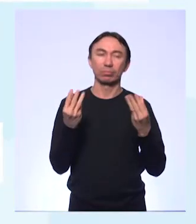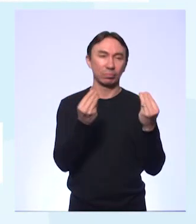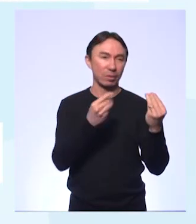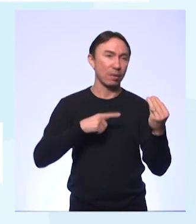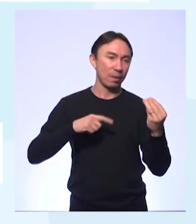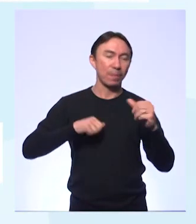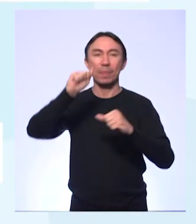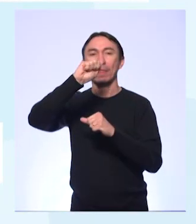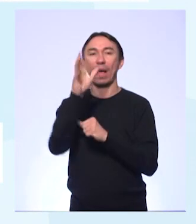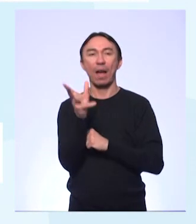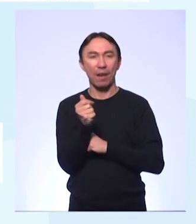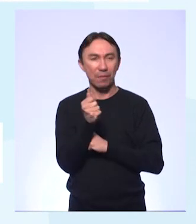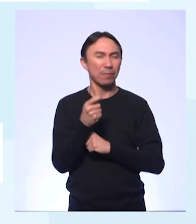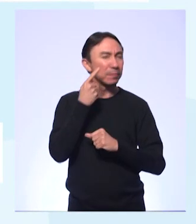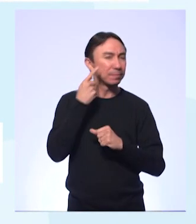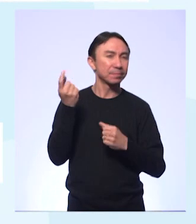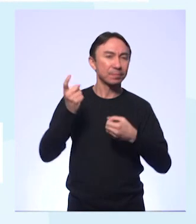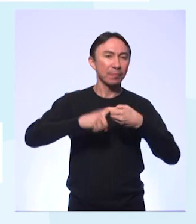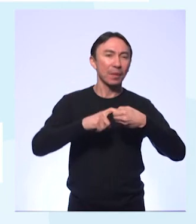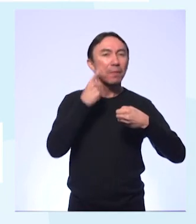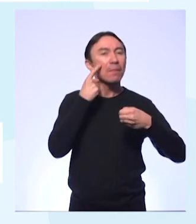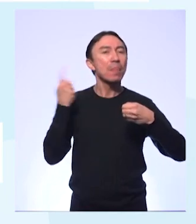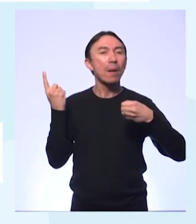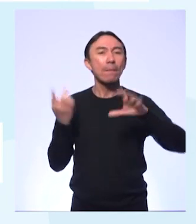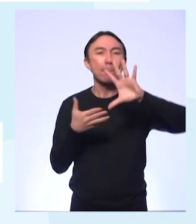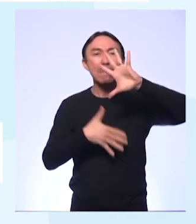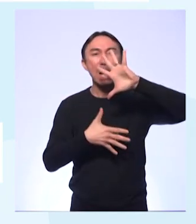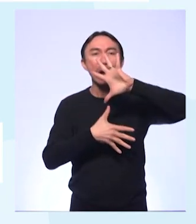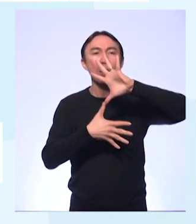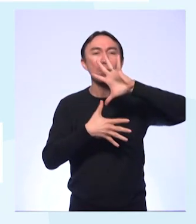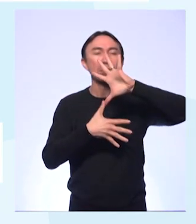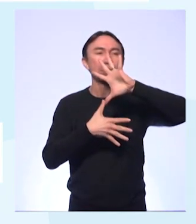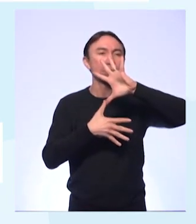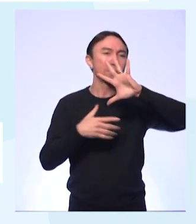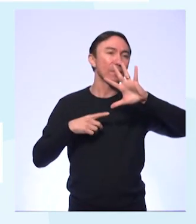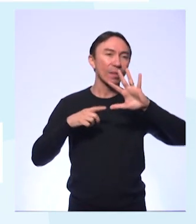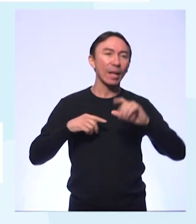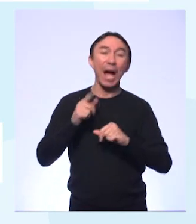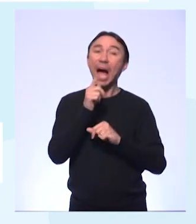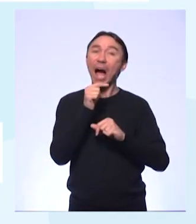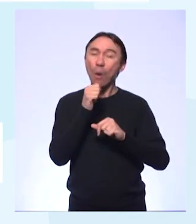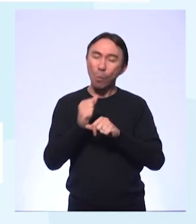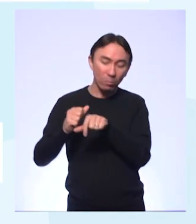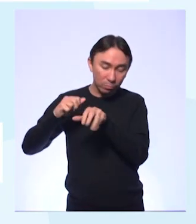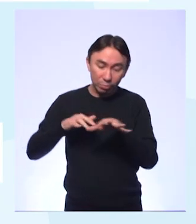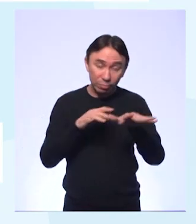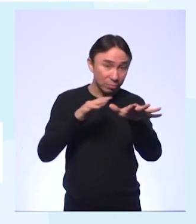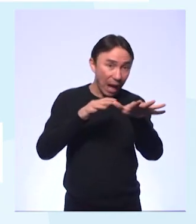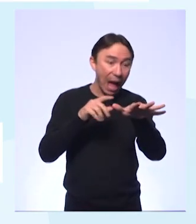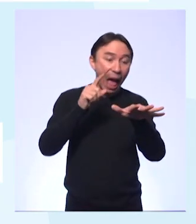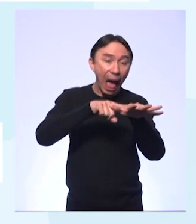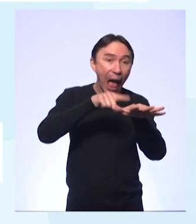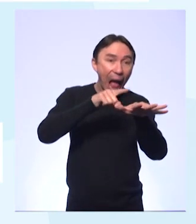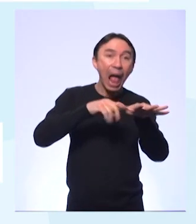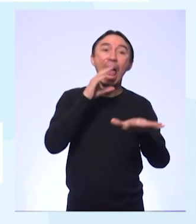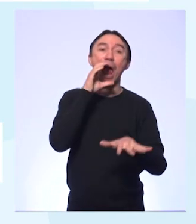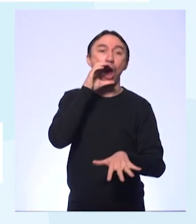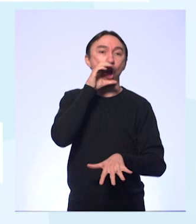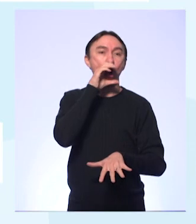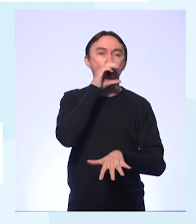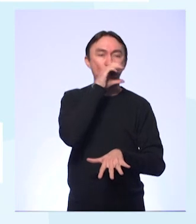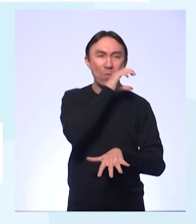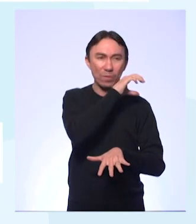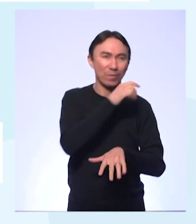e nós vamos observar que boa parte das correntes marítimas são quentes, né? A gente observa que as linhas